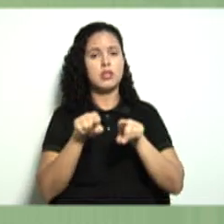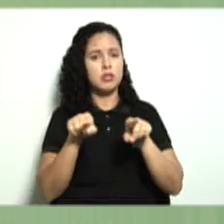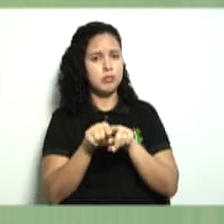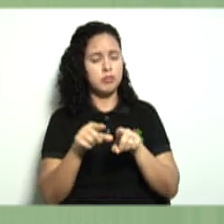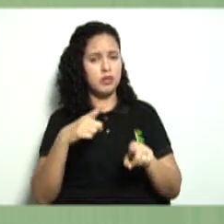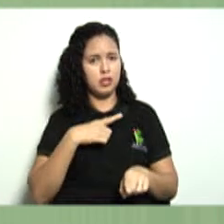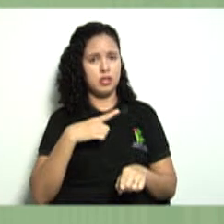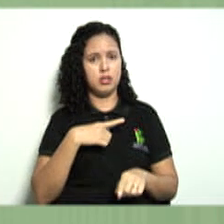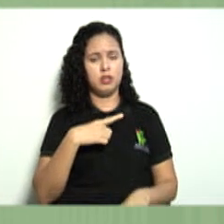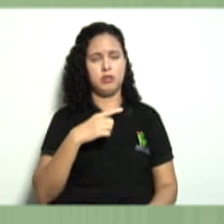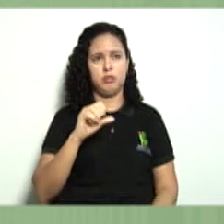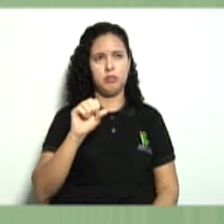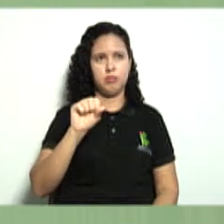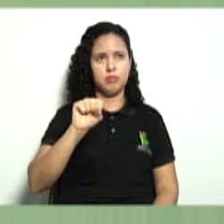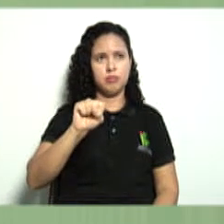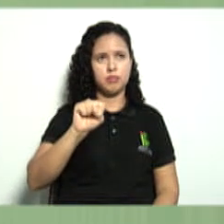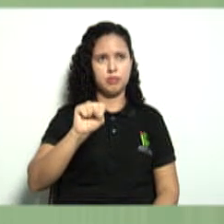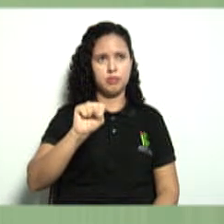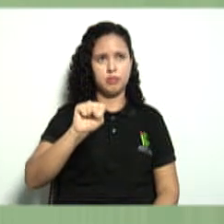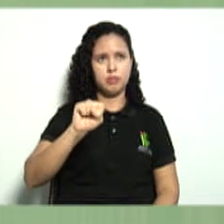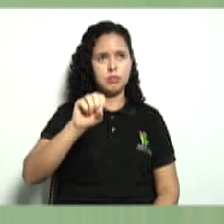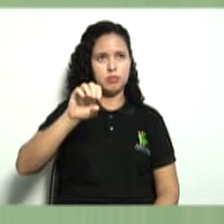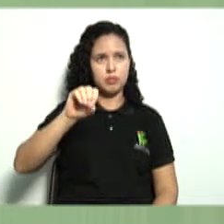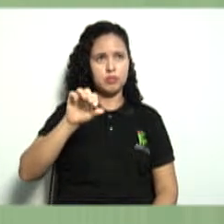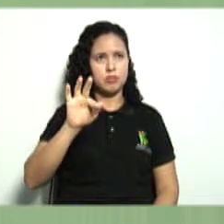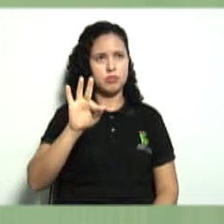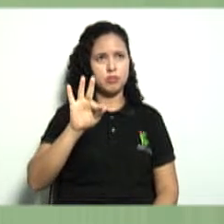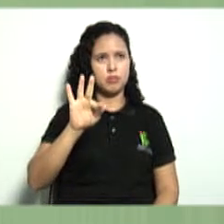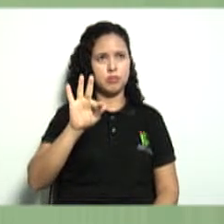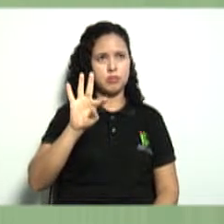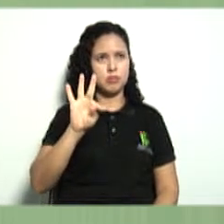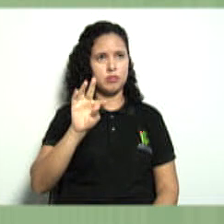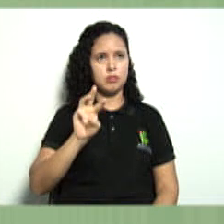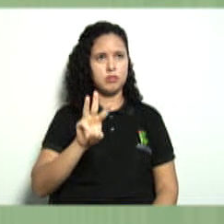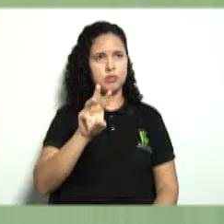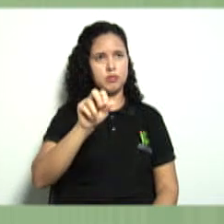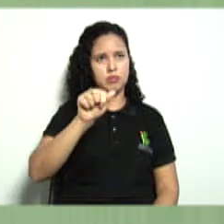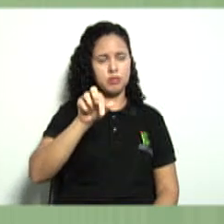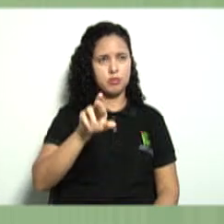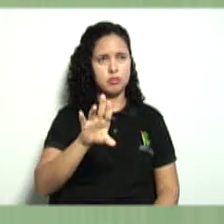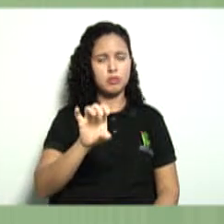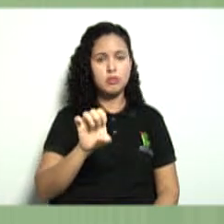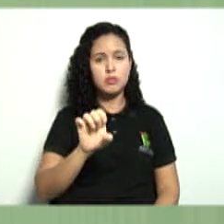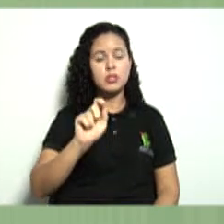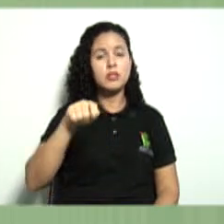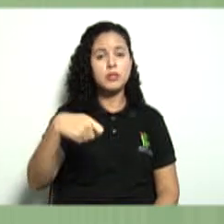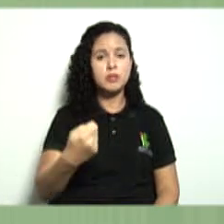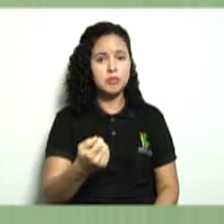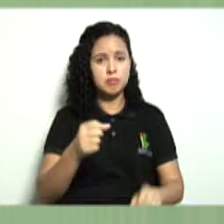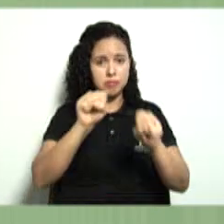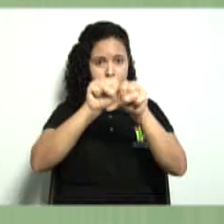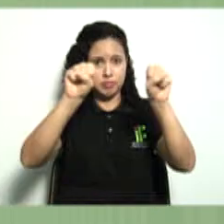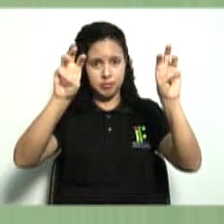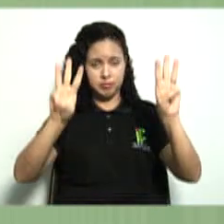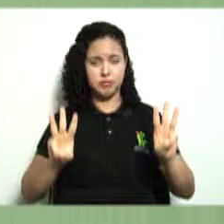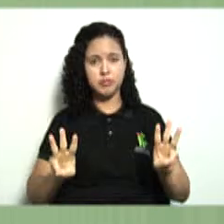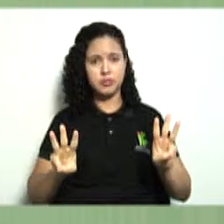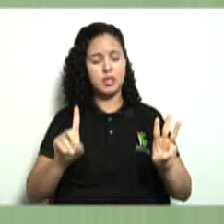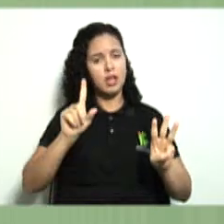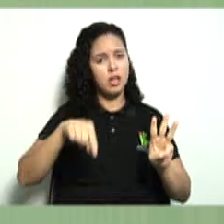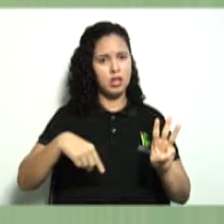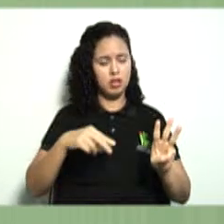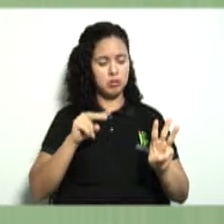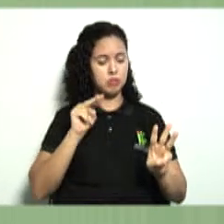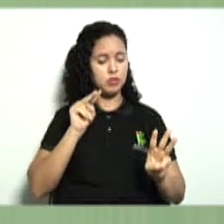o software, que é outra parte importante, é essa daí, ó, é a parte lógica do computador. Então, você que